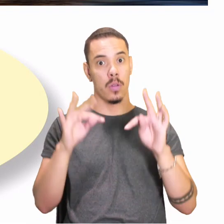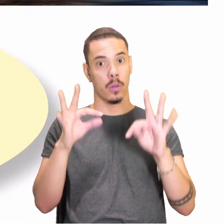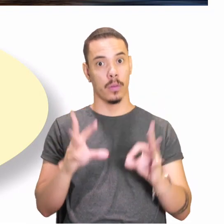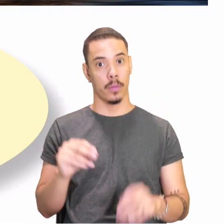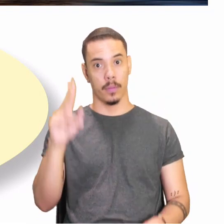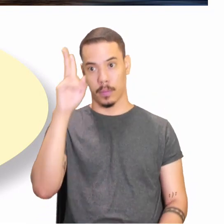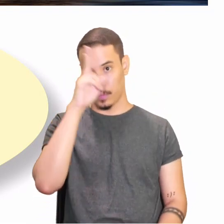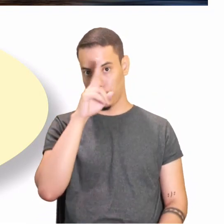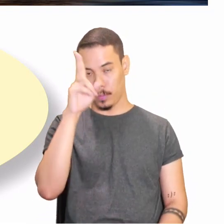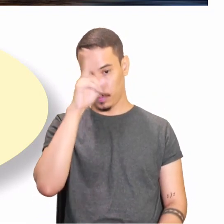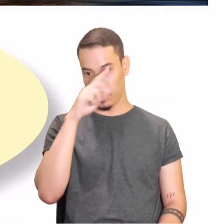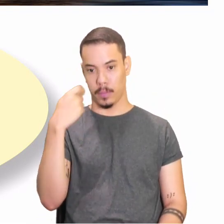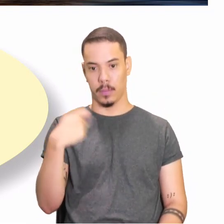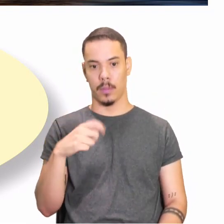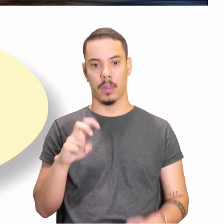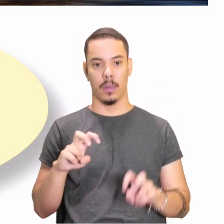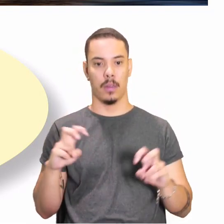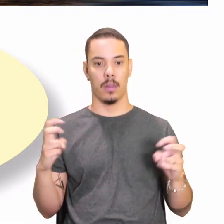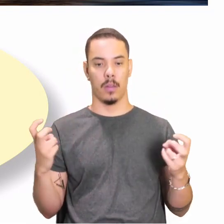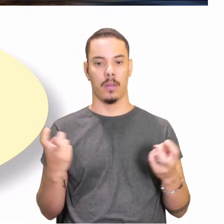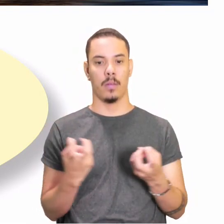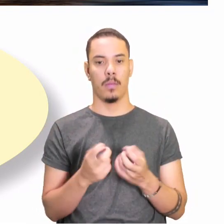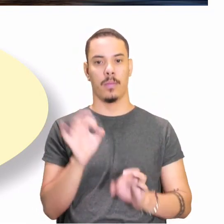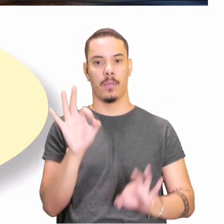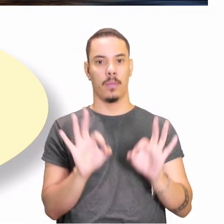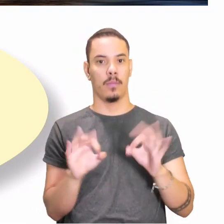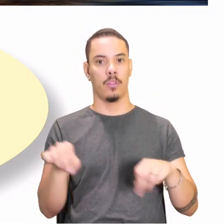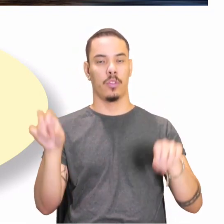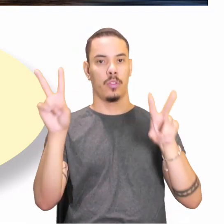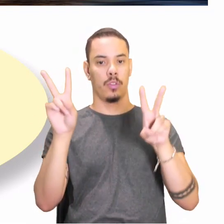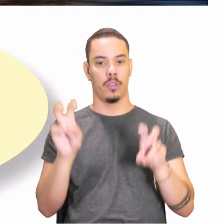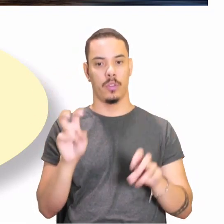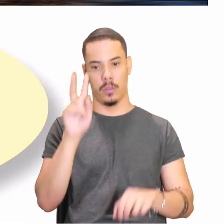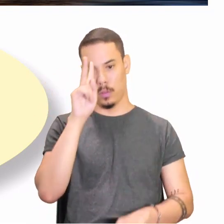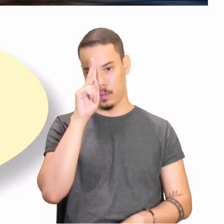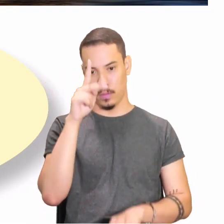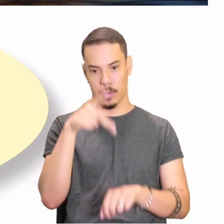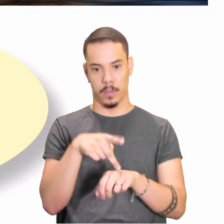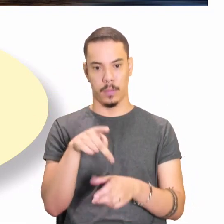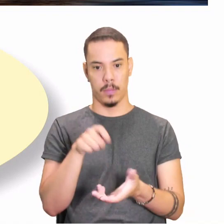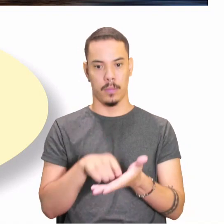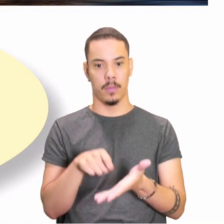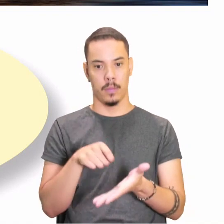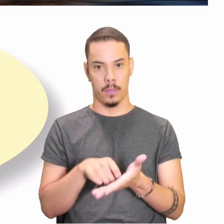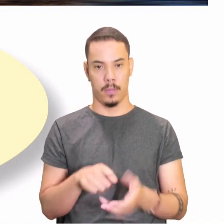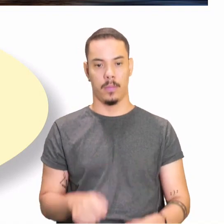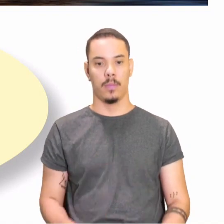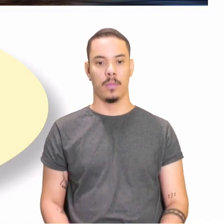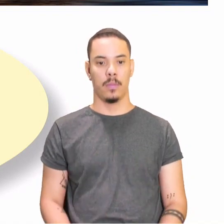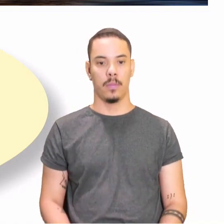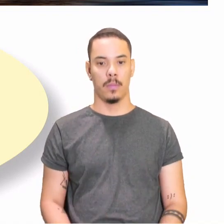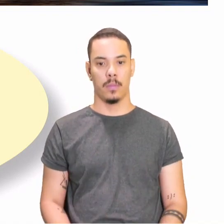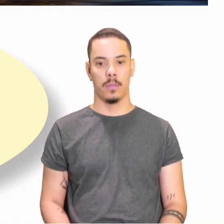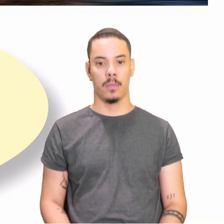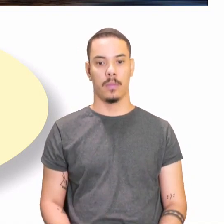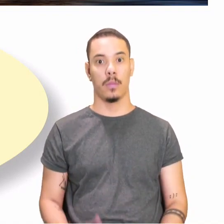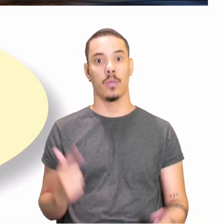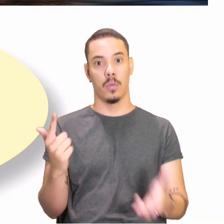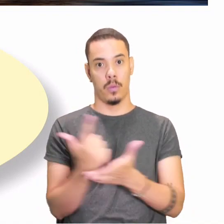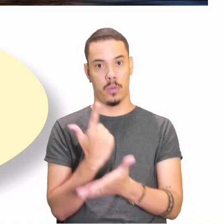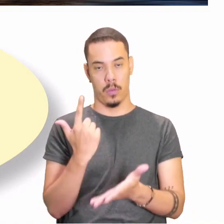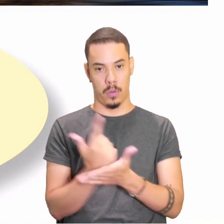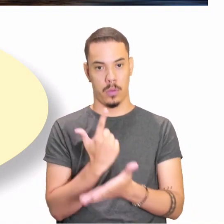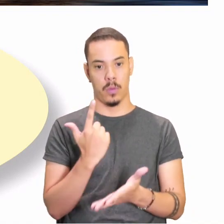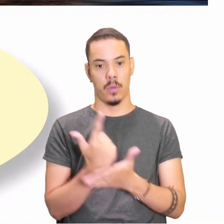histórias devem ser reunidas e organizadas pelos títulos e autores, certo? Construído um